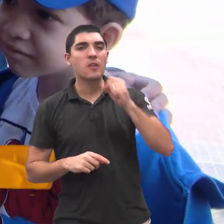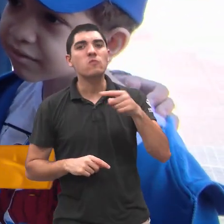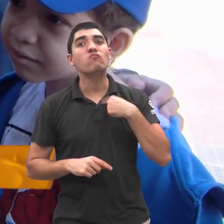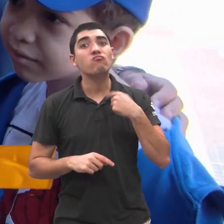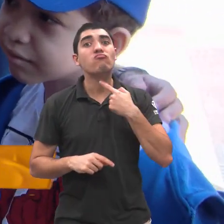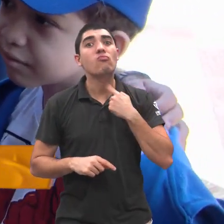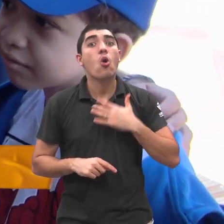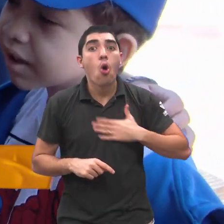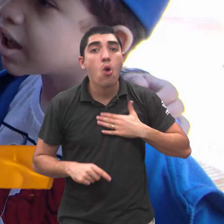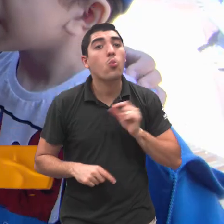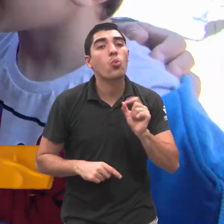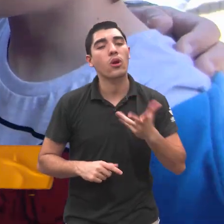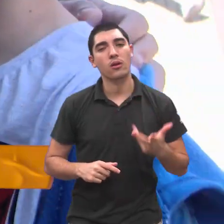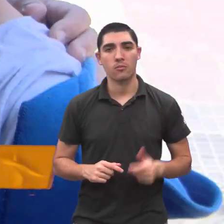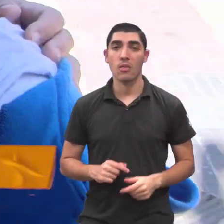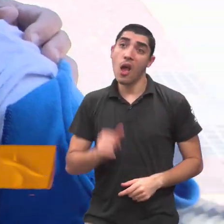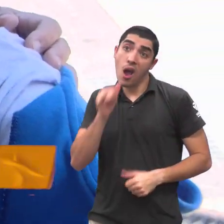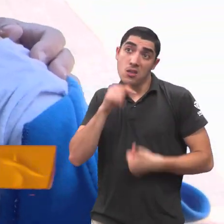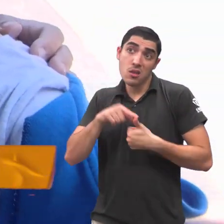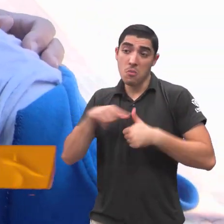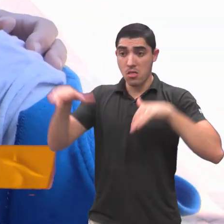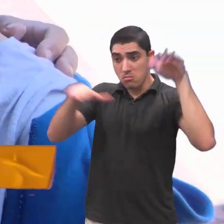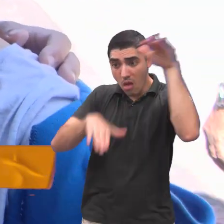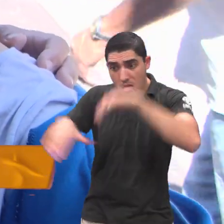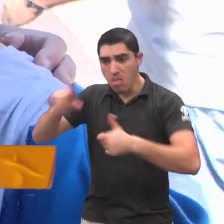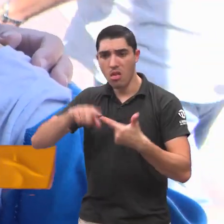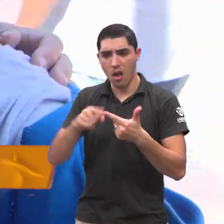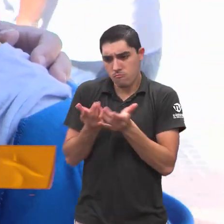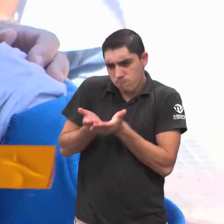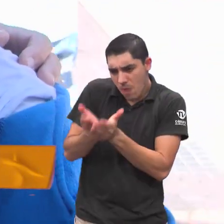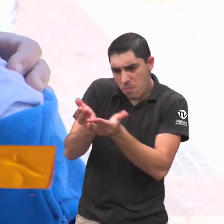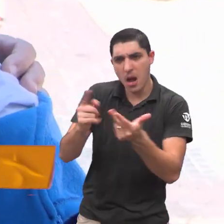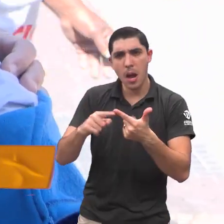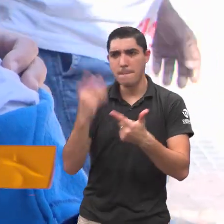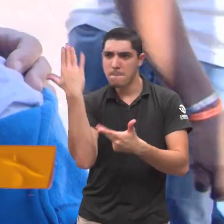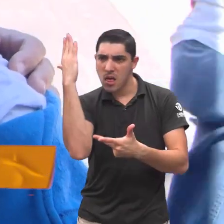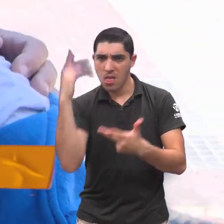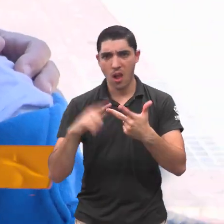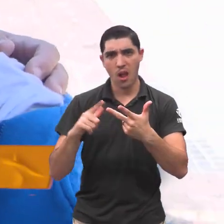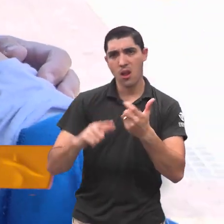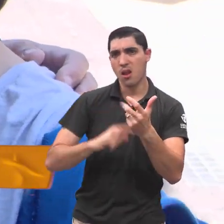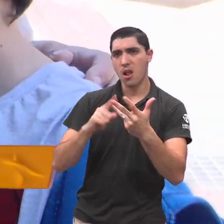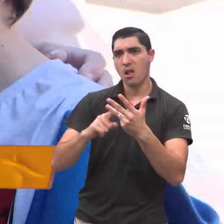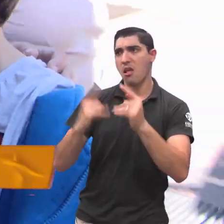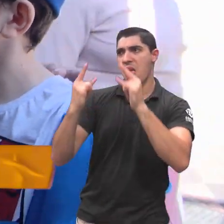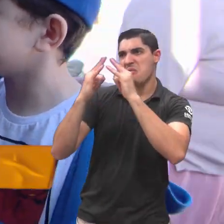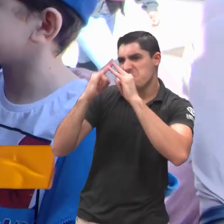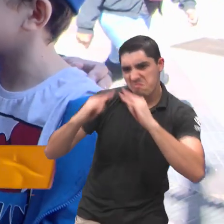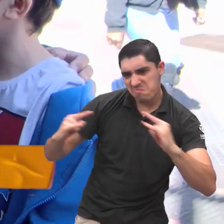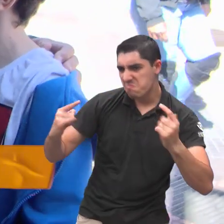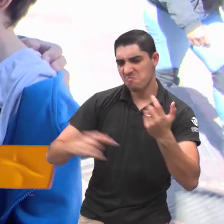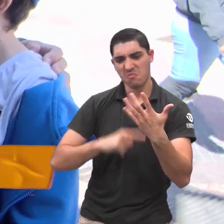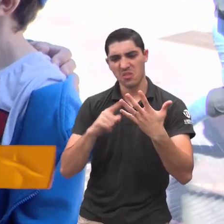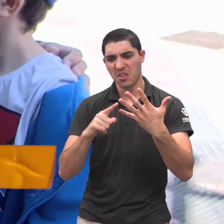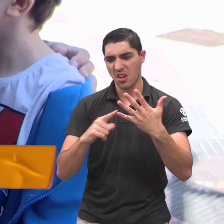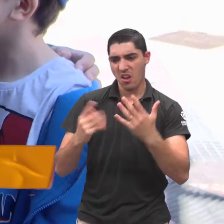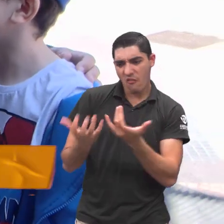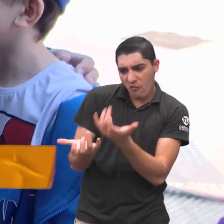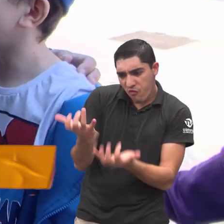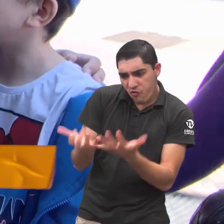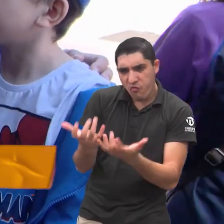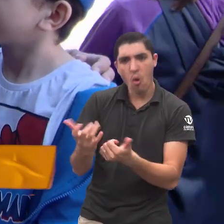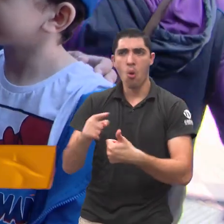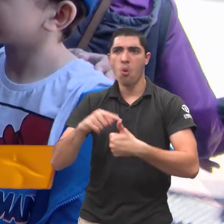assim, isso seria interessante? Ah, tipo, a nadar, fazer barco, assim, fazer um monte de coisa com madeira, fazer uma cabana, assim, essas coisas,